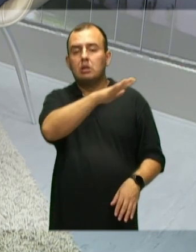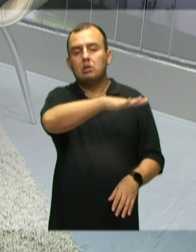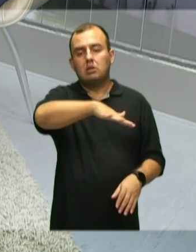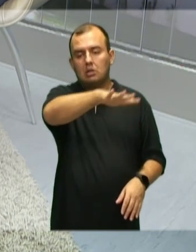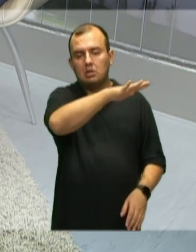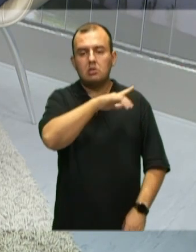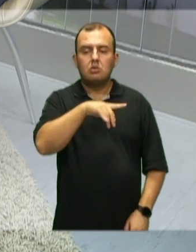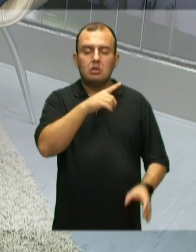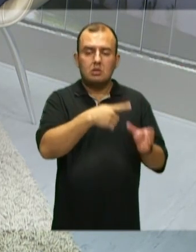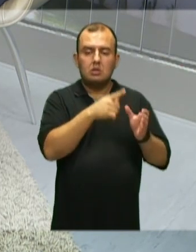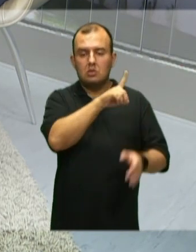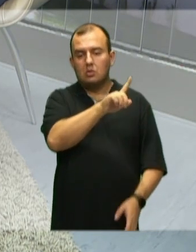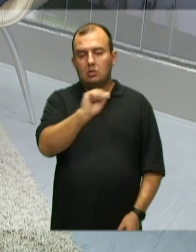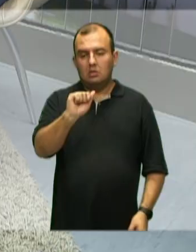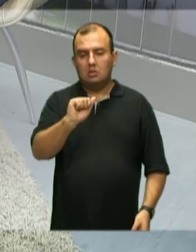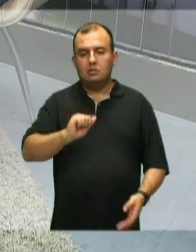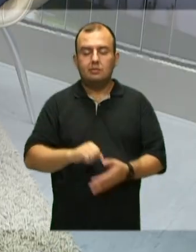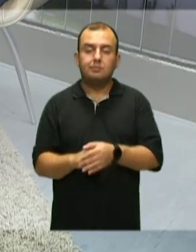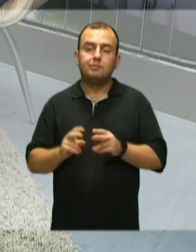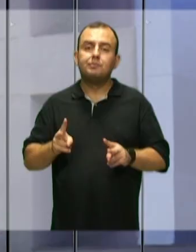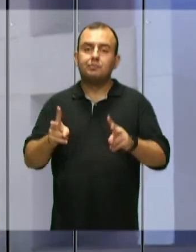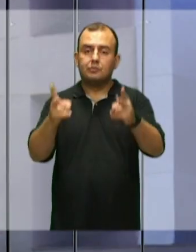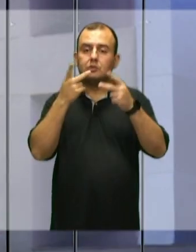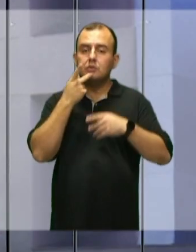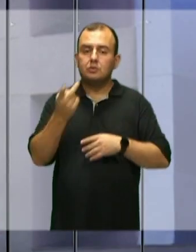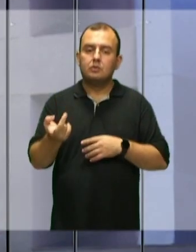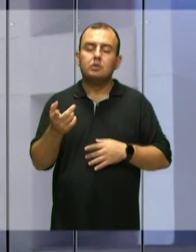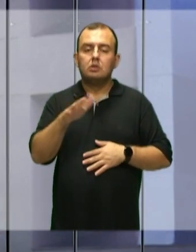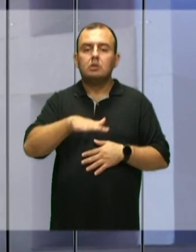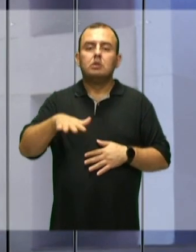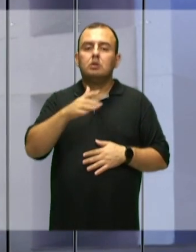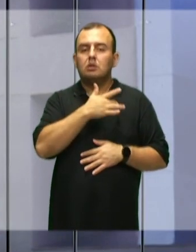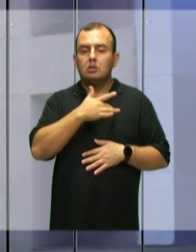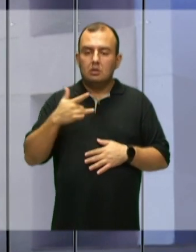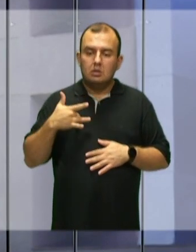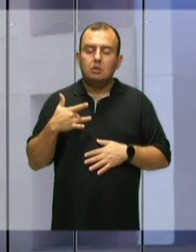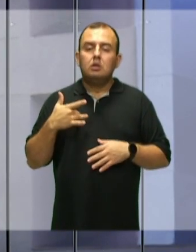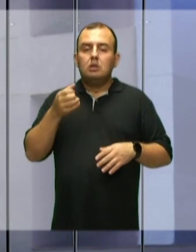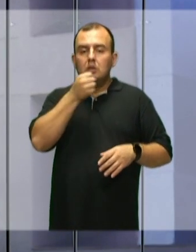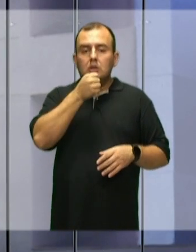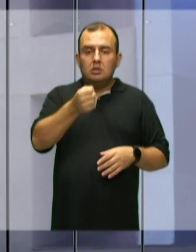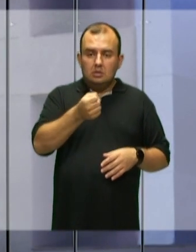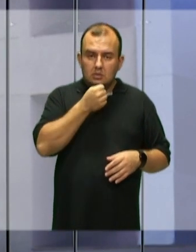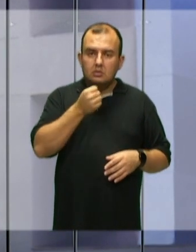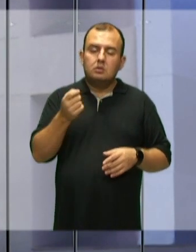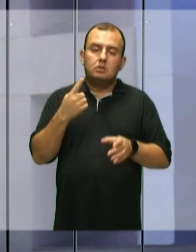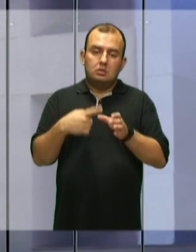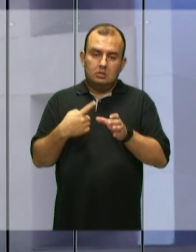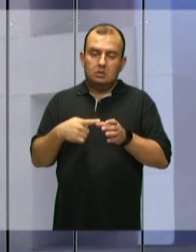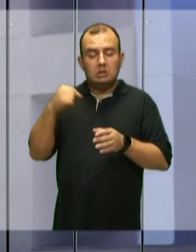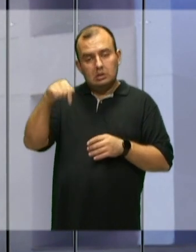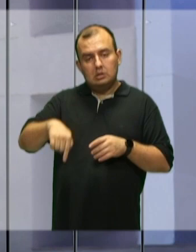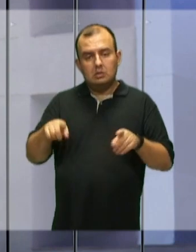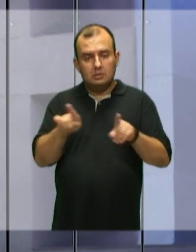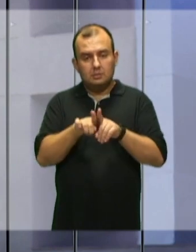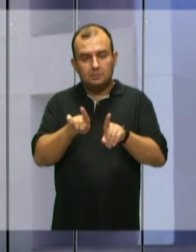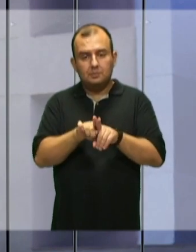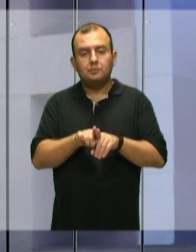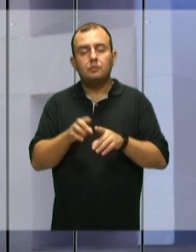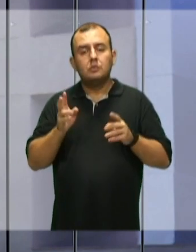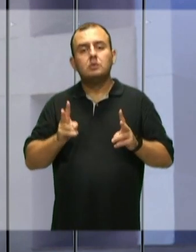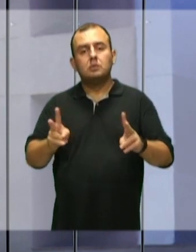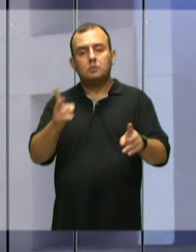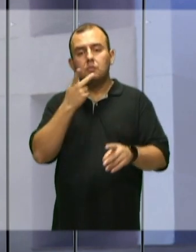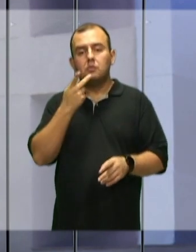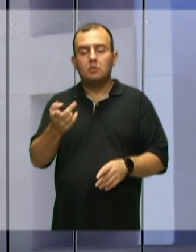de luí Alves sempre quando eu falo em saúde aqui entrevistas na cidade ou aqui na Câmara mesmo eu sempre